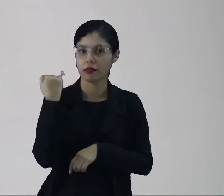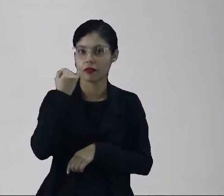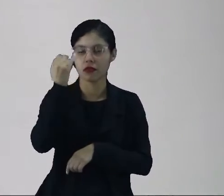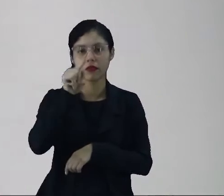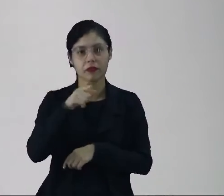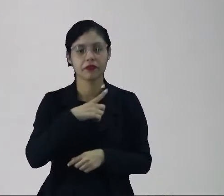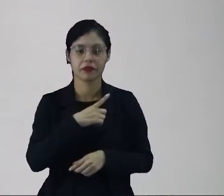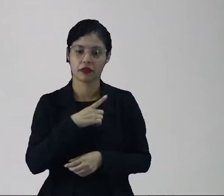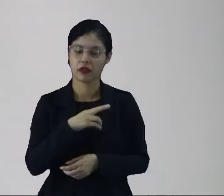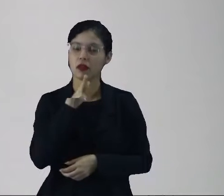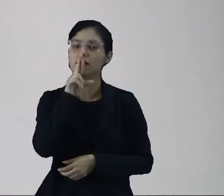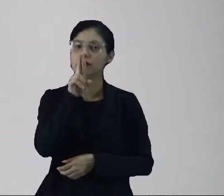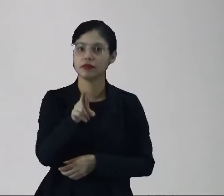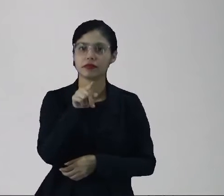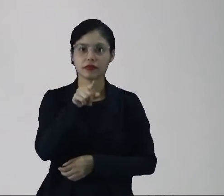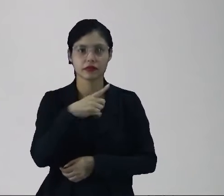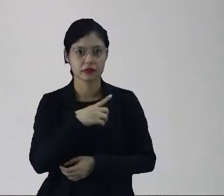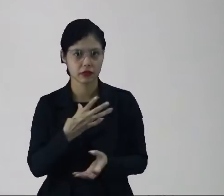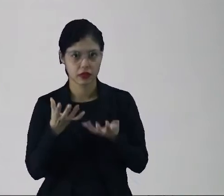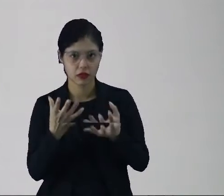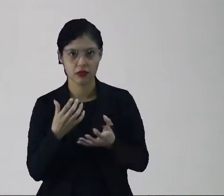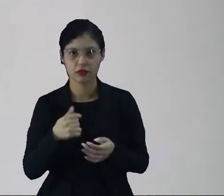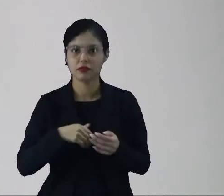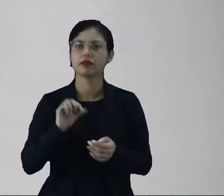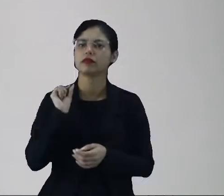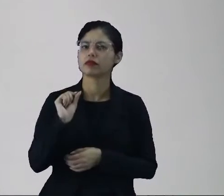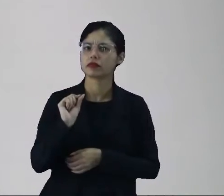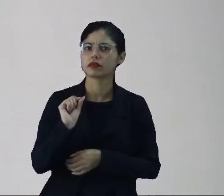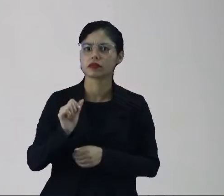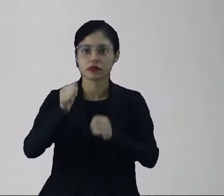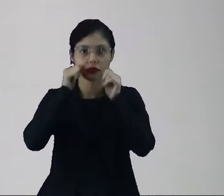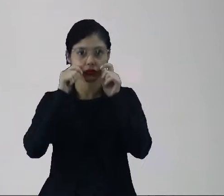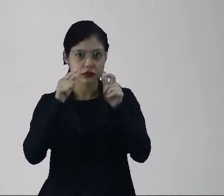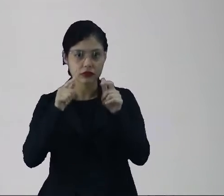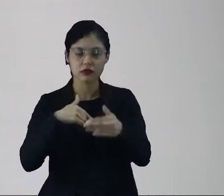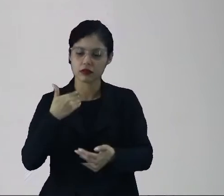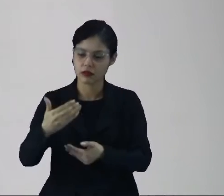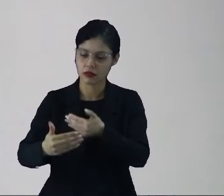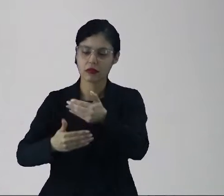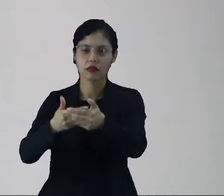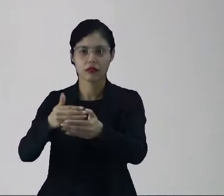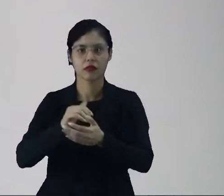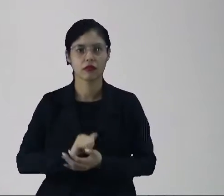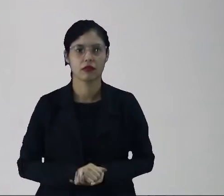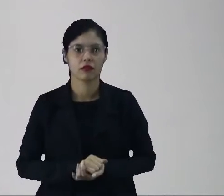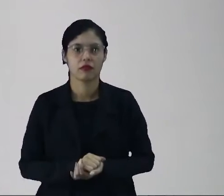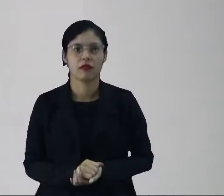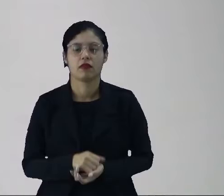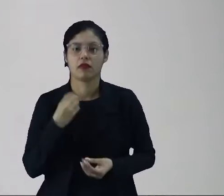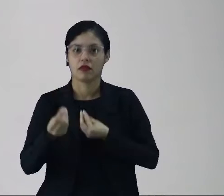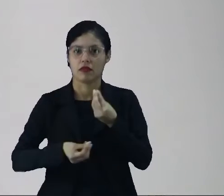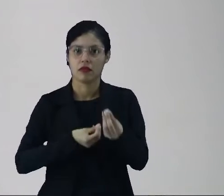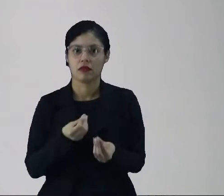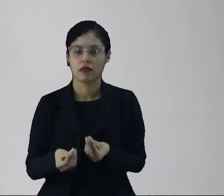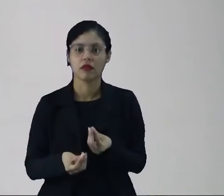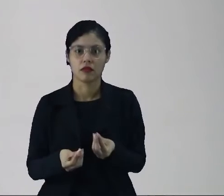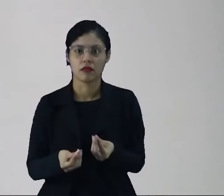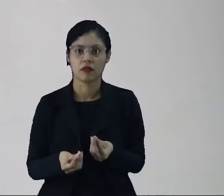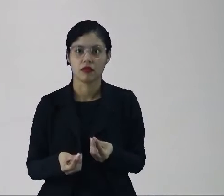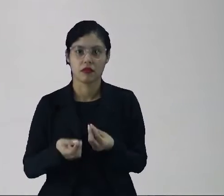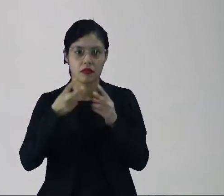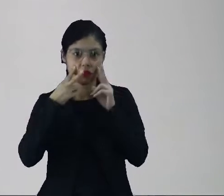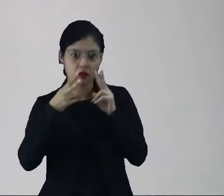que você obtemos resultados que você quer agora Depende de quê tua atenção teu desenvolvimento tá e a forma de como você